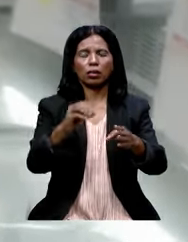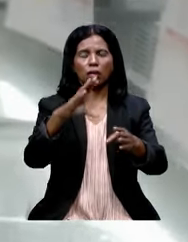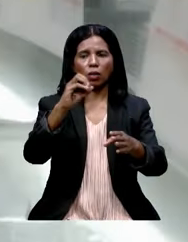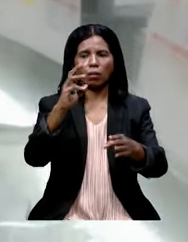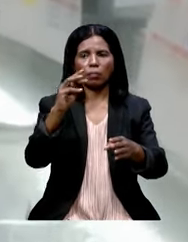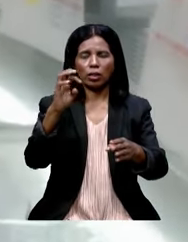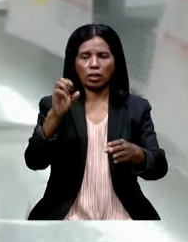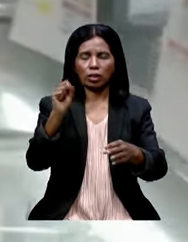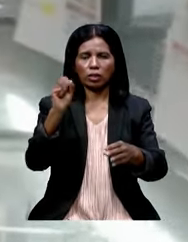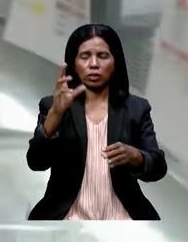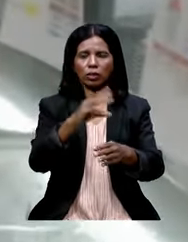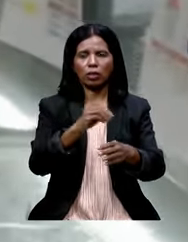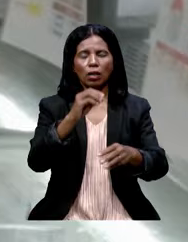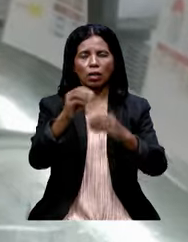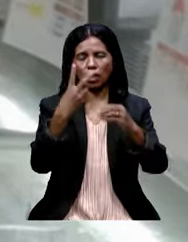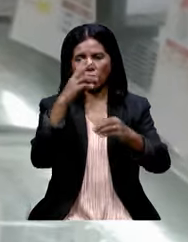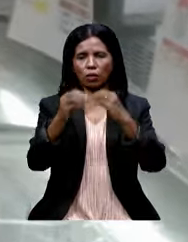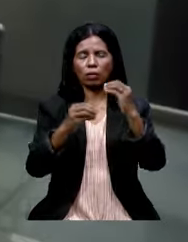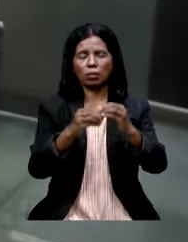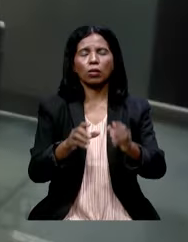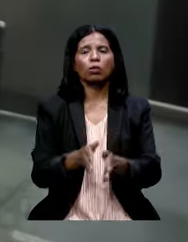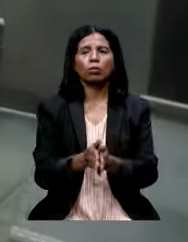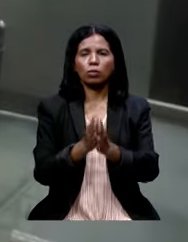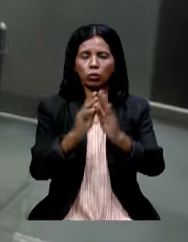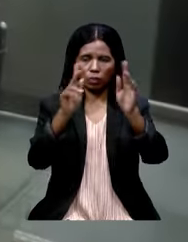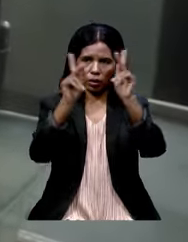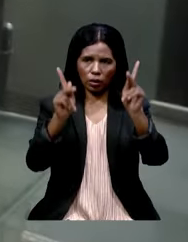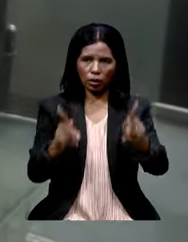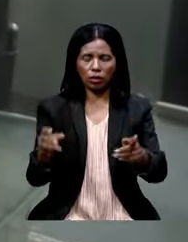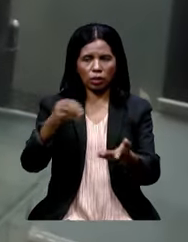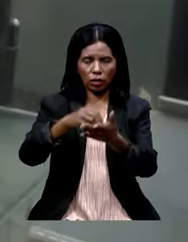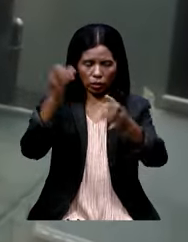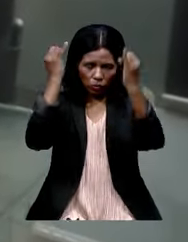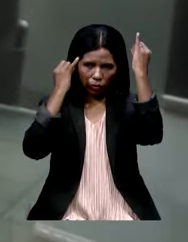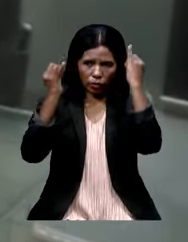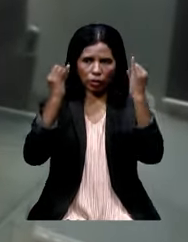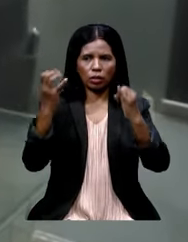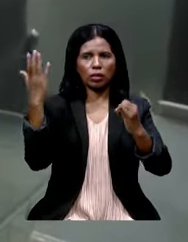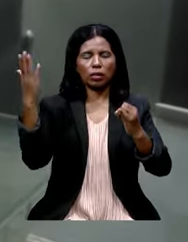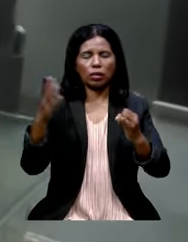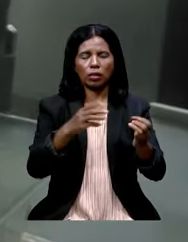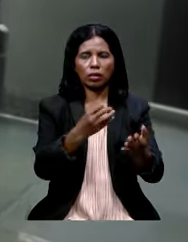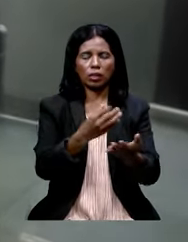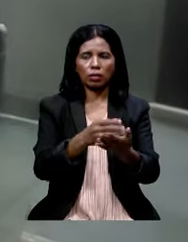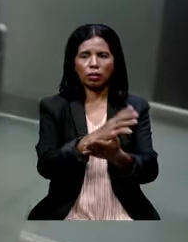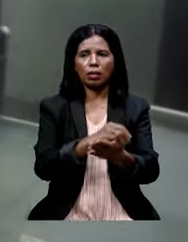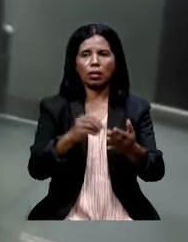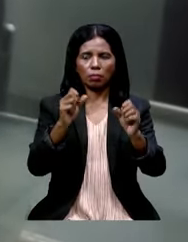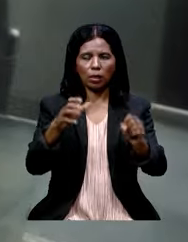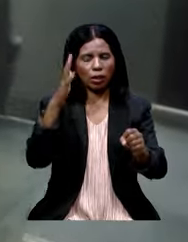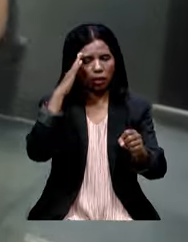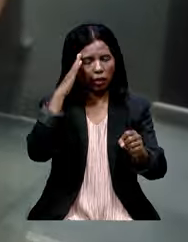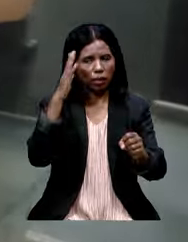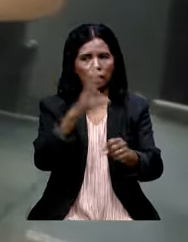e Proteção para Consumidores Moços, Rússia Balouza, na insira a total informação ruma e a cada produto. No Nebele, até no